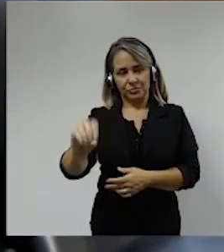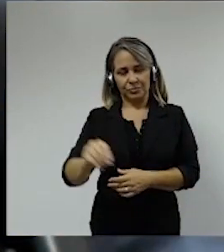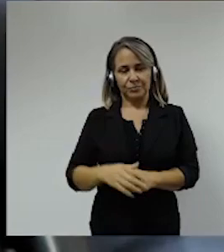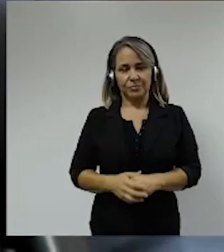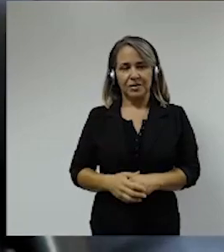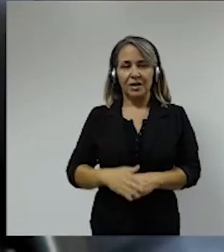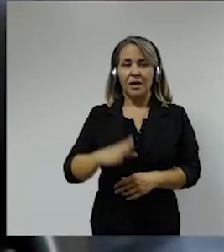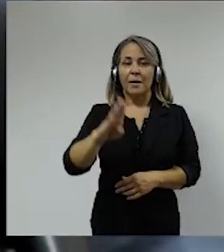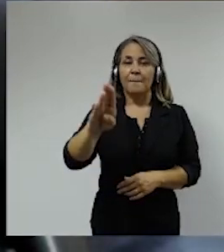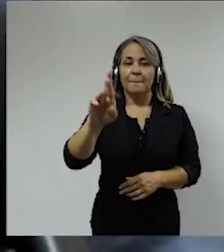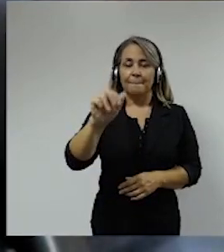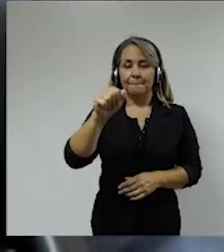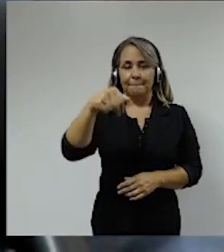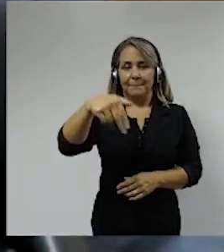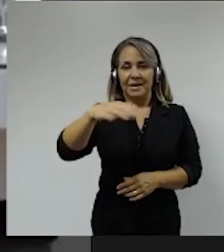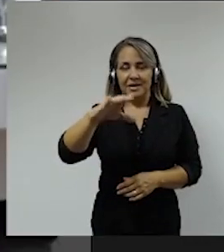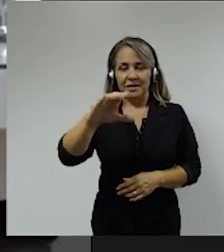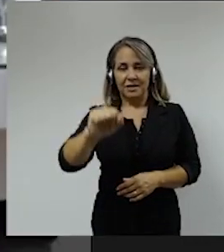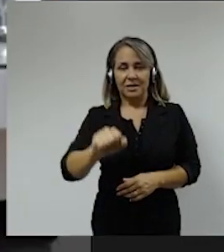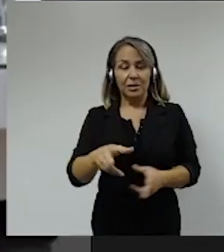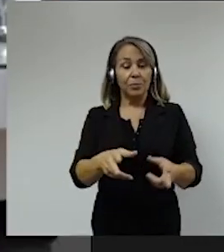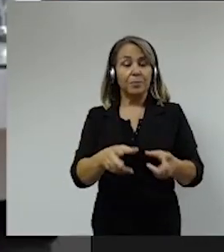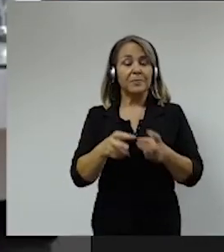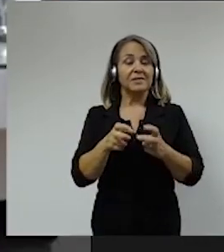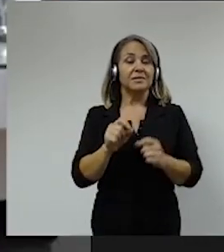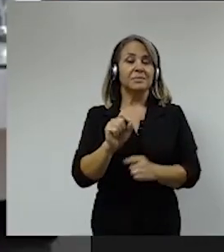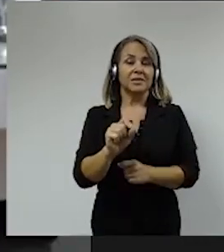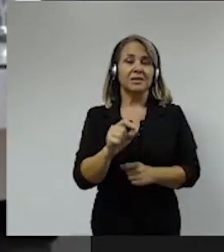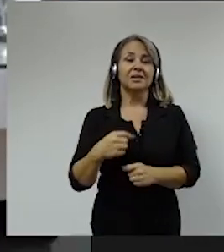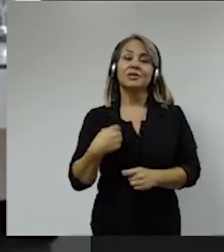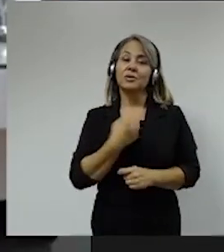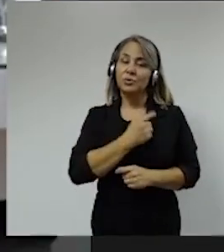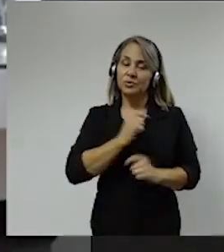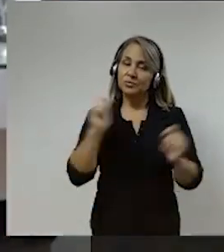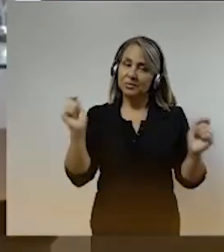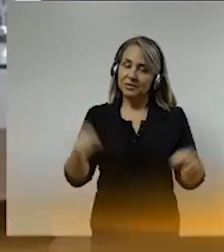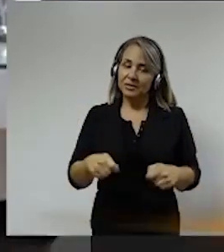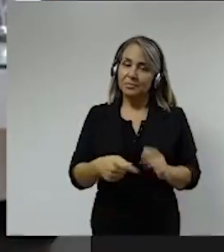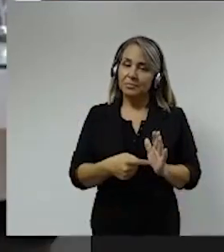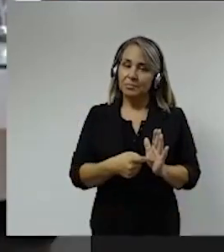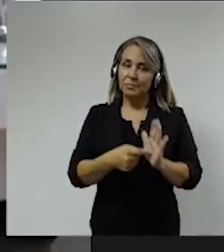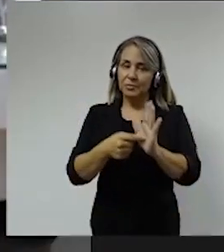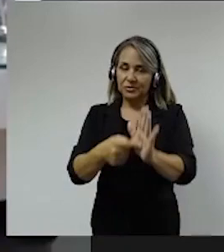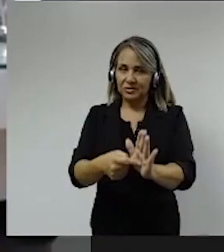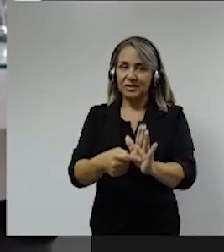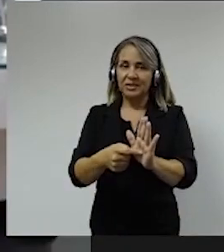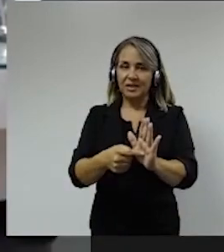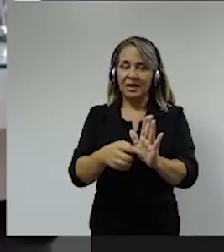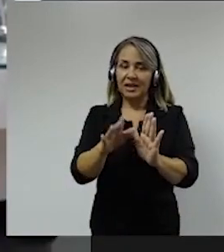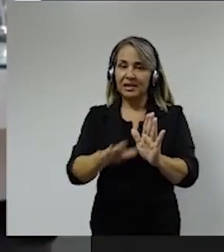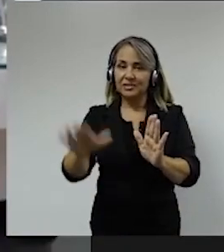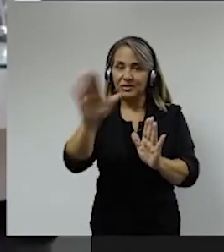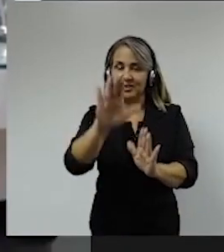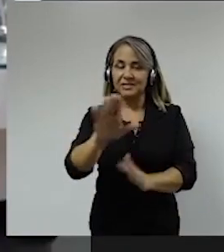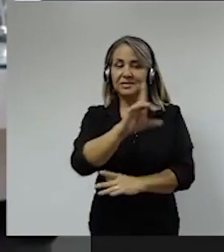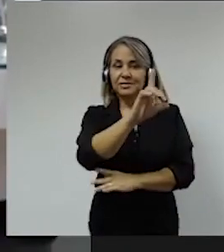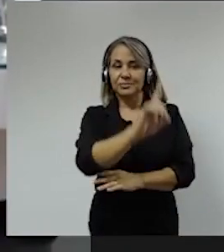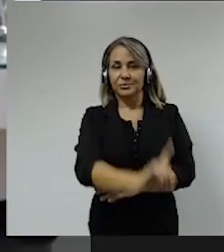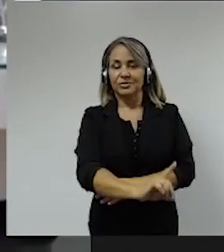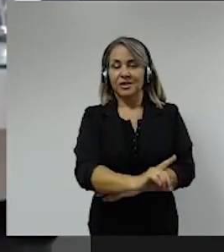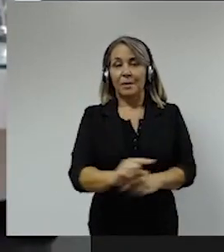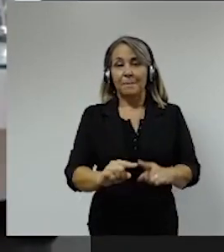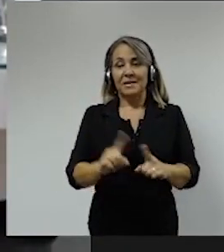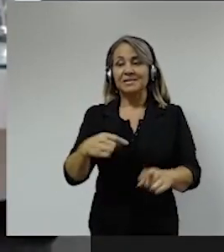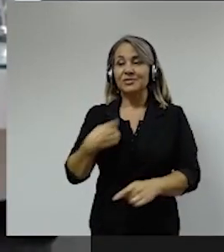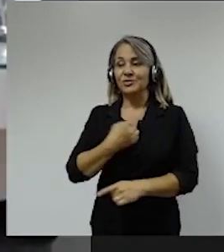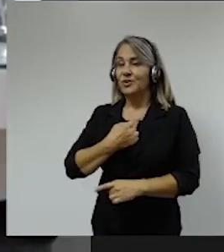Doutora Branca? O que eu percebo é que a gente tem a tendência de trazer a transnacionalização dos direitos, mas que muitas vezes os nossos